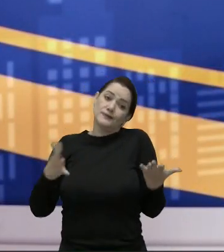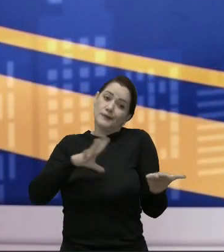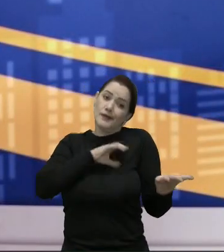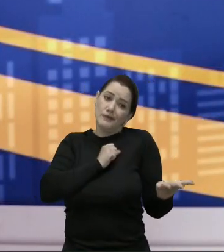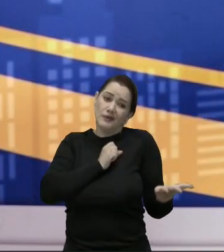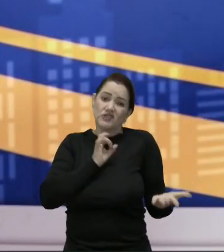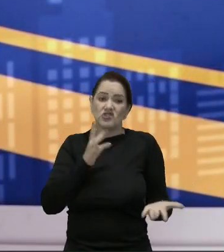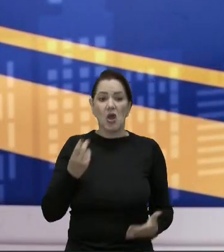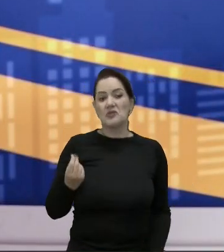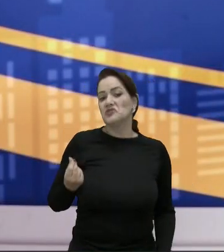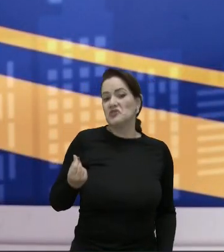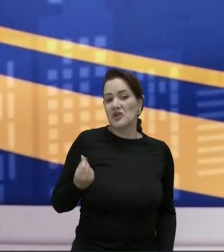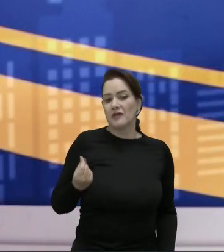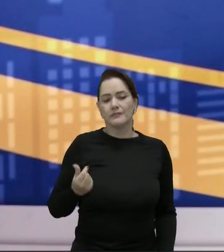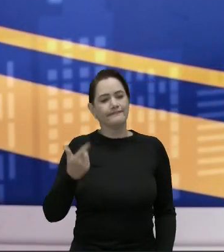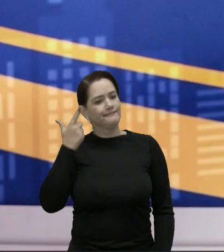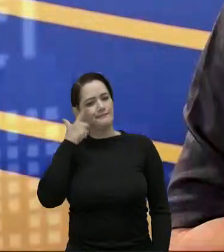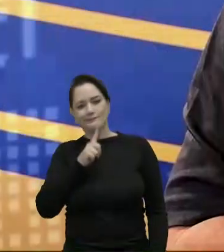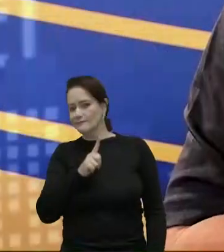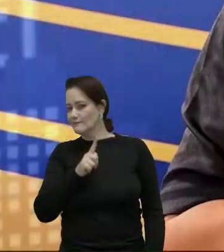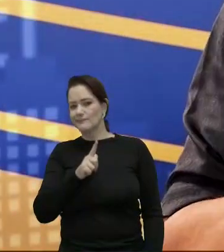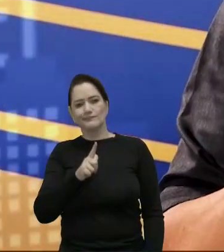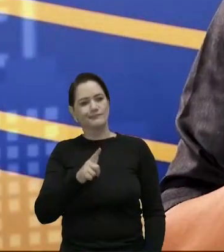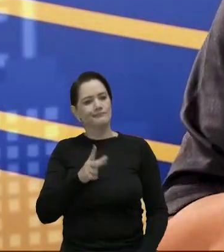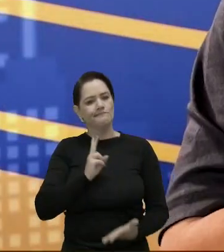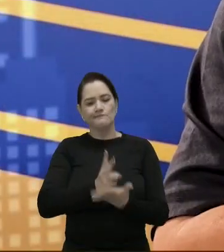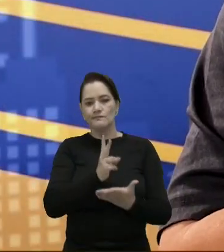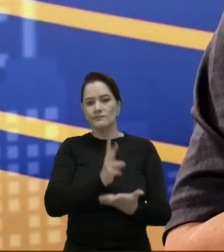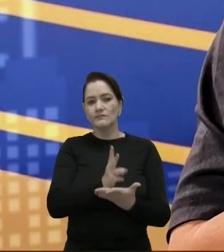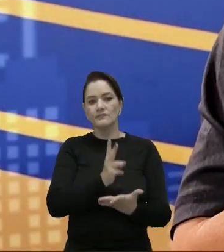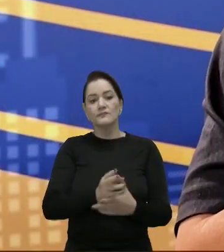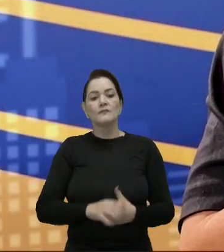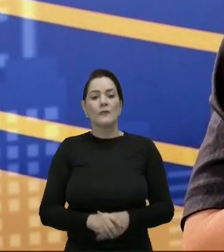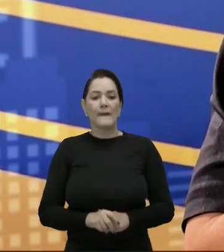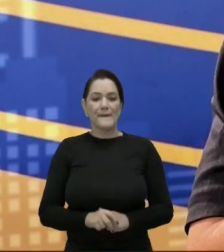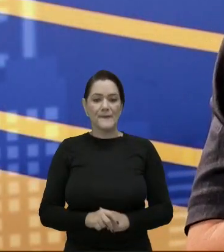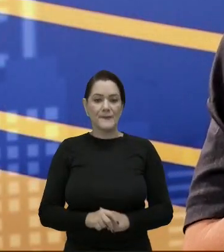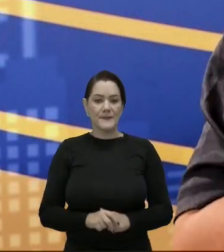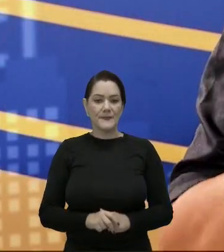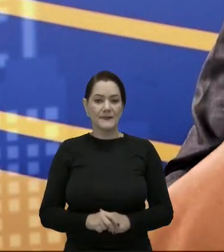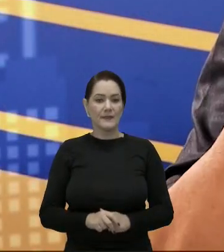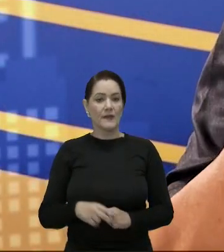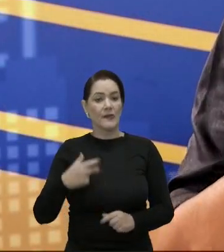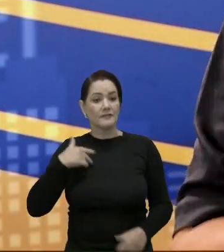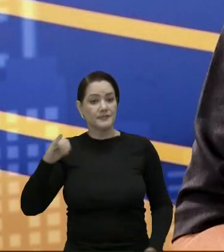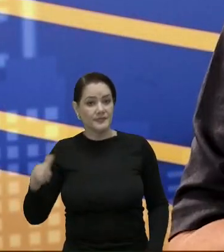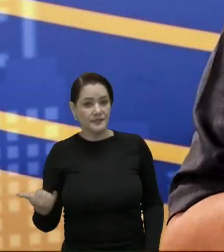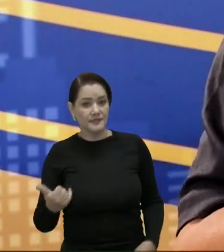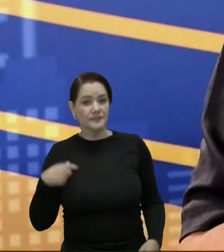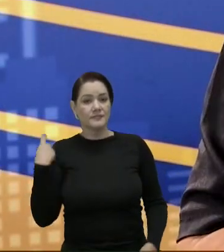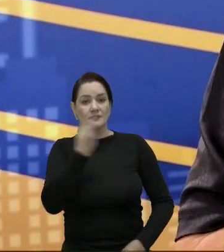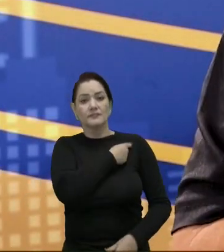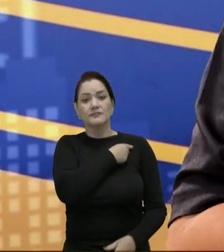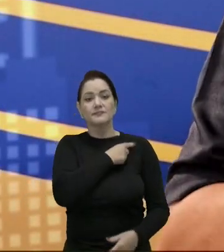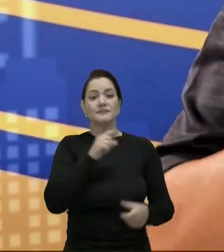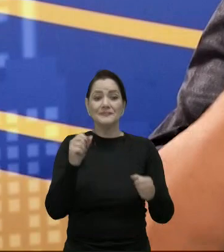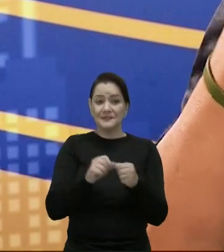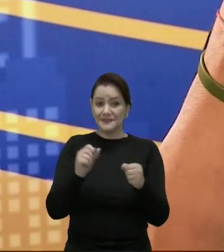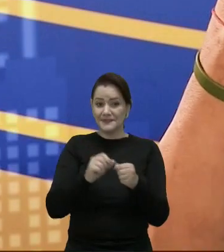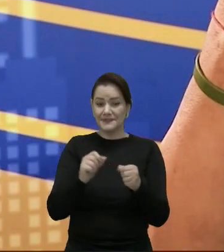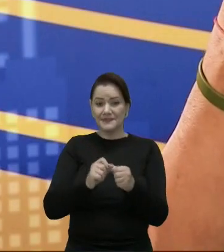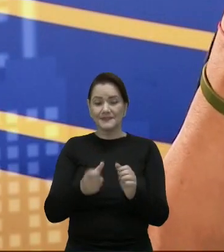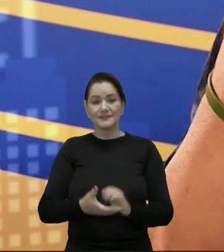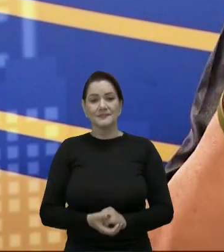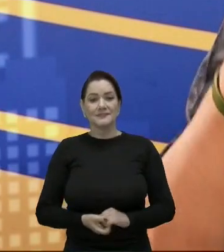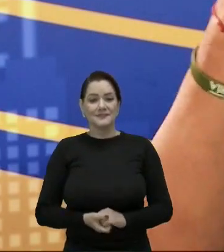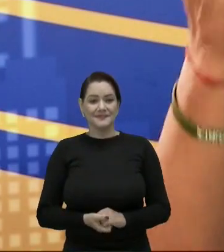fizer só pelo dinheiro, ele não vai permanecer. Então, isso é uma oportunidade que a gente gosta de fazer